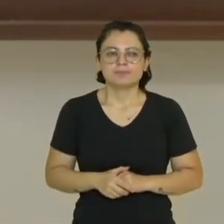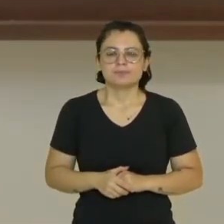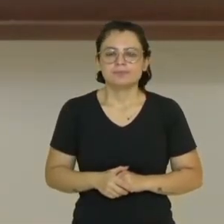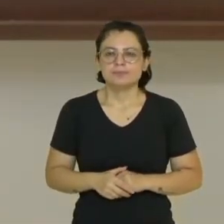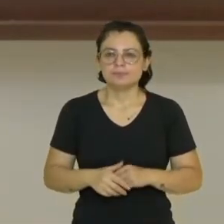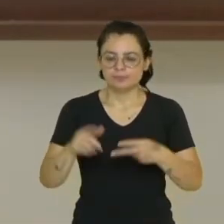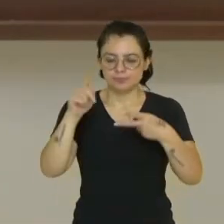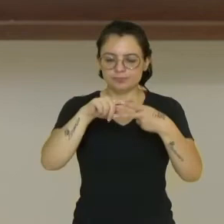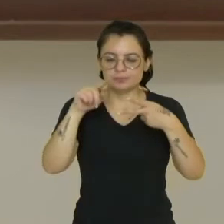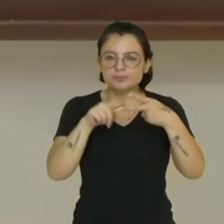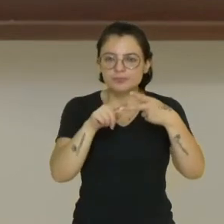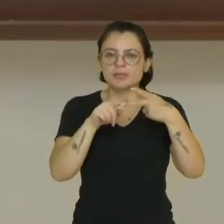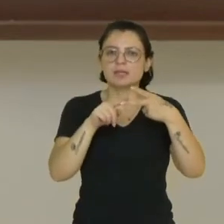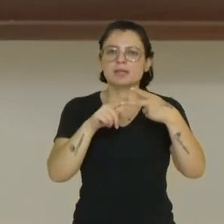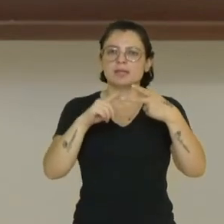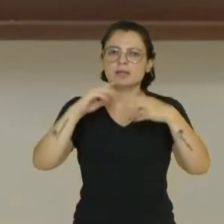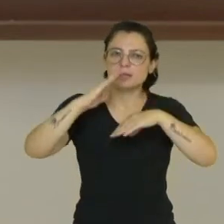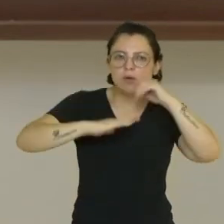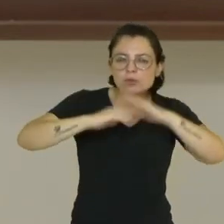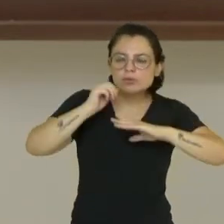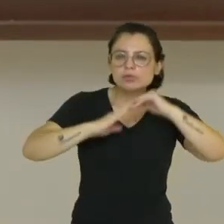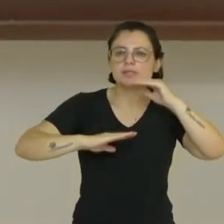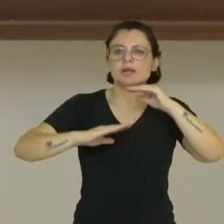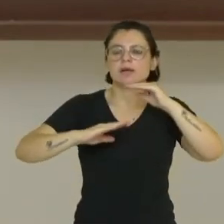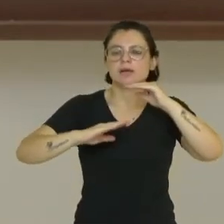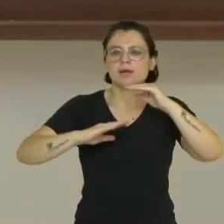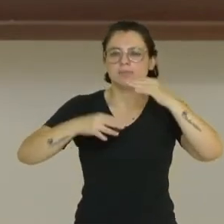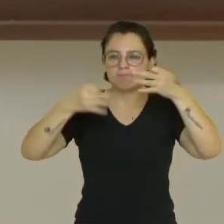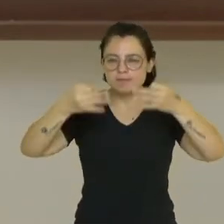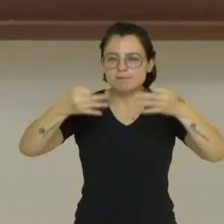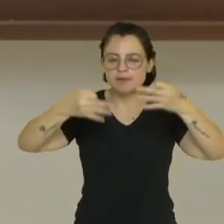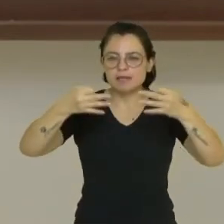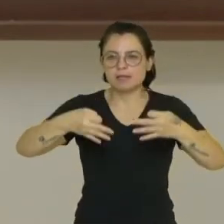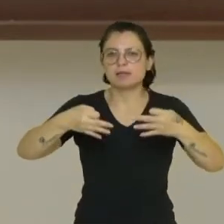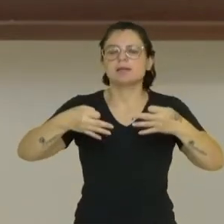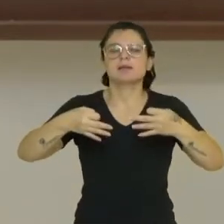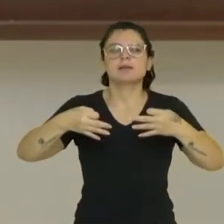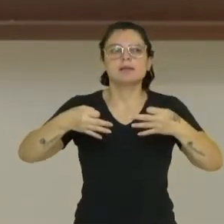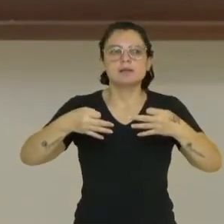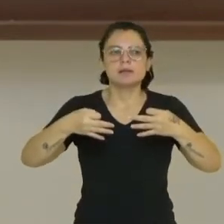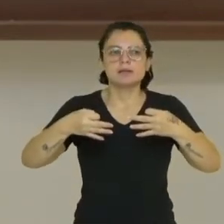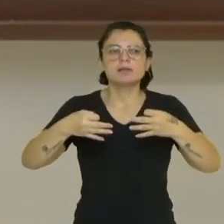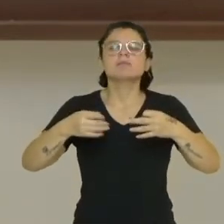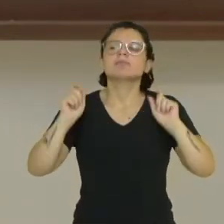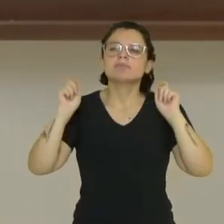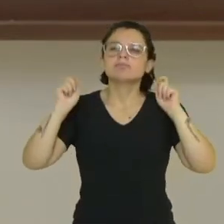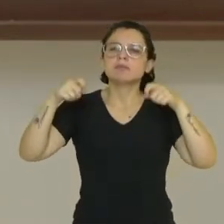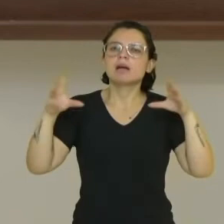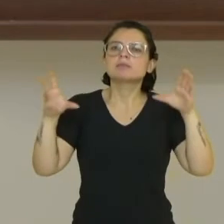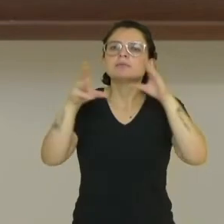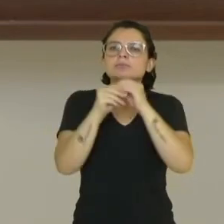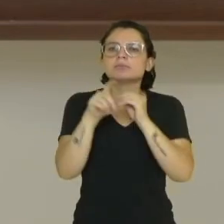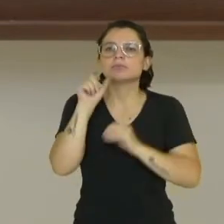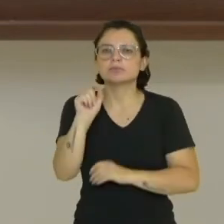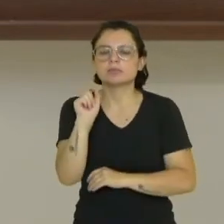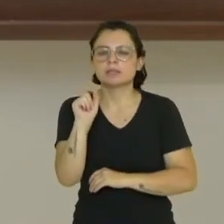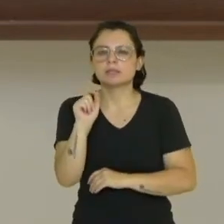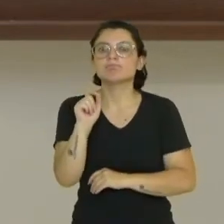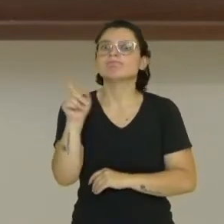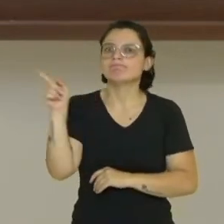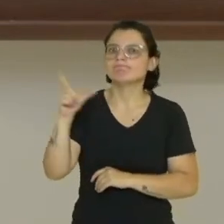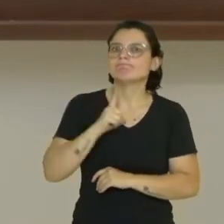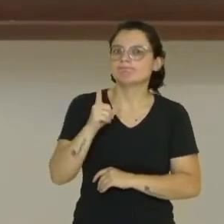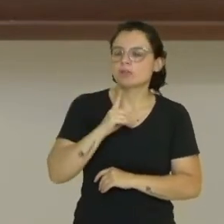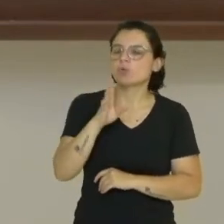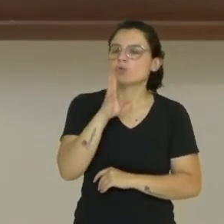desses indicativos, das construções muito bem feitas, então presume-se, entende-se que eles tinham conhecimento